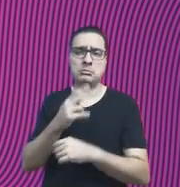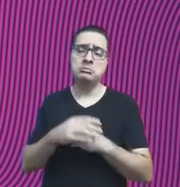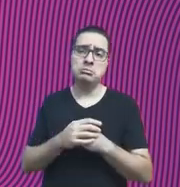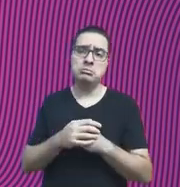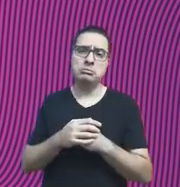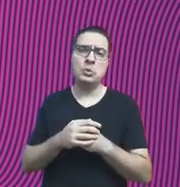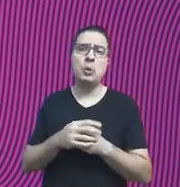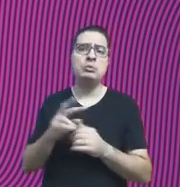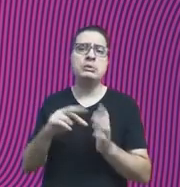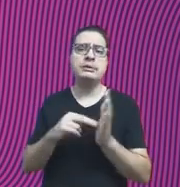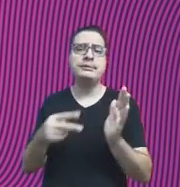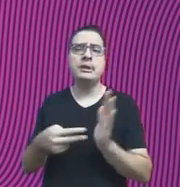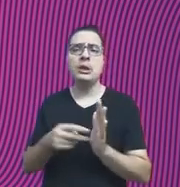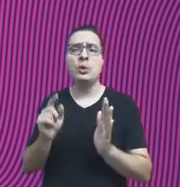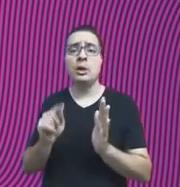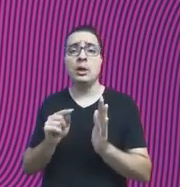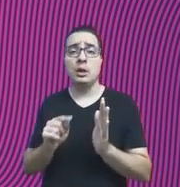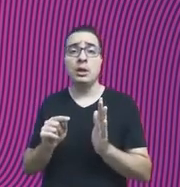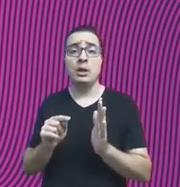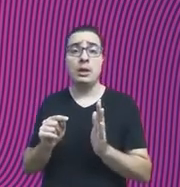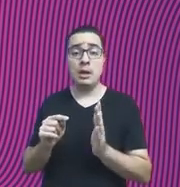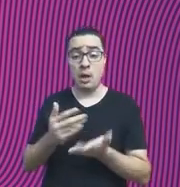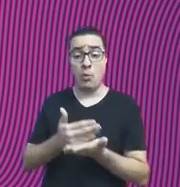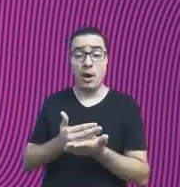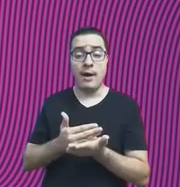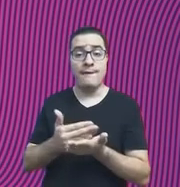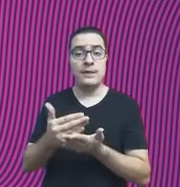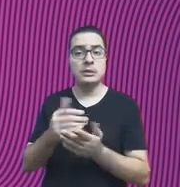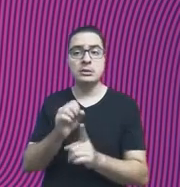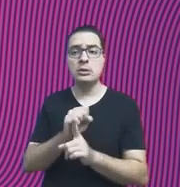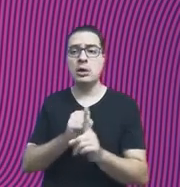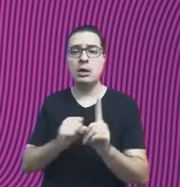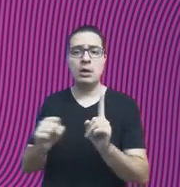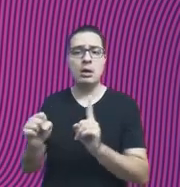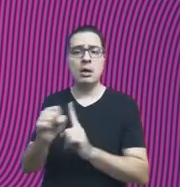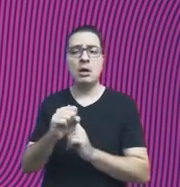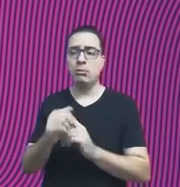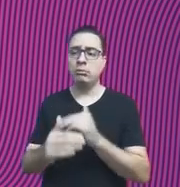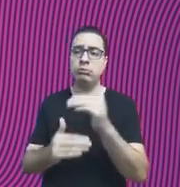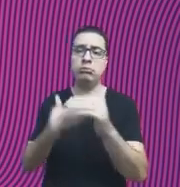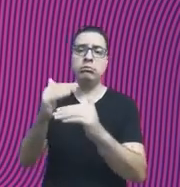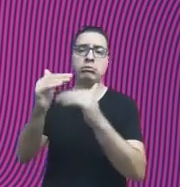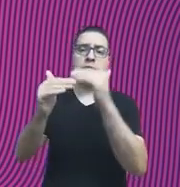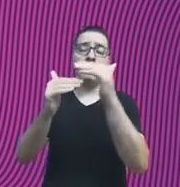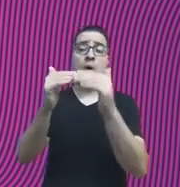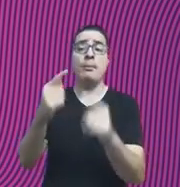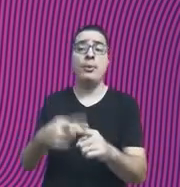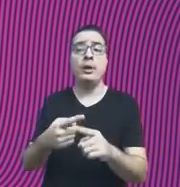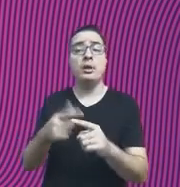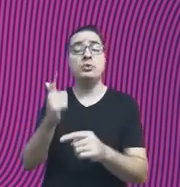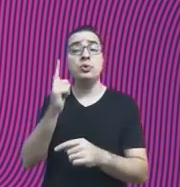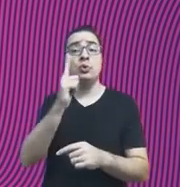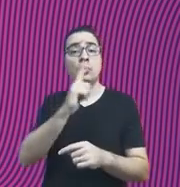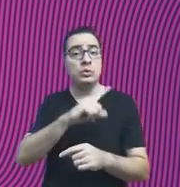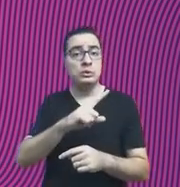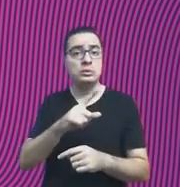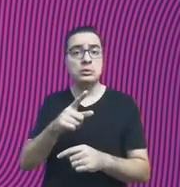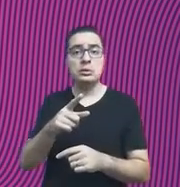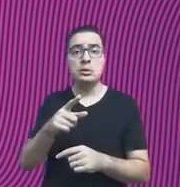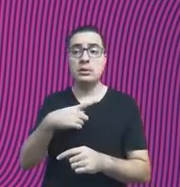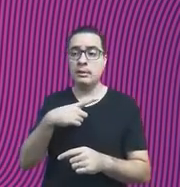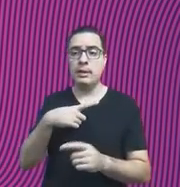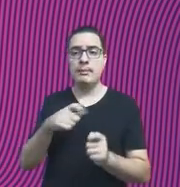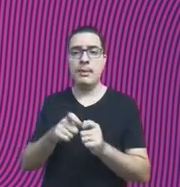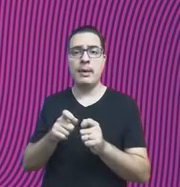isso? Isso foi um avanço sociológico, porque nós conseguimos fazer mandatoriamente, isso é